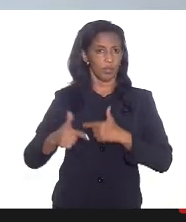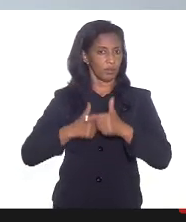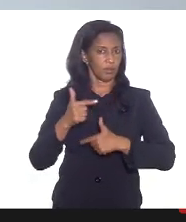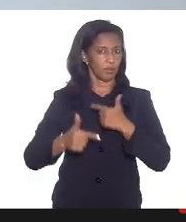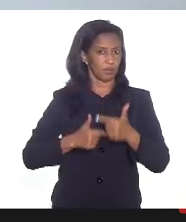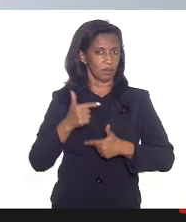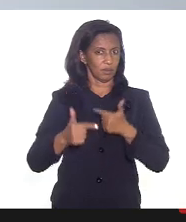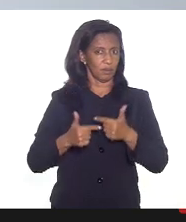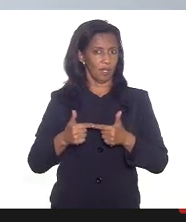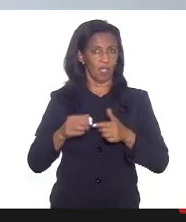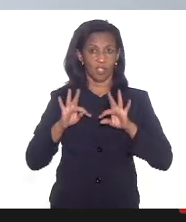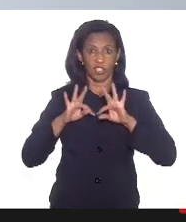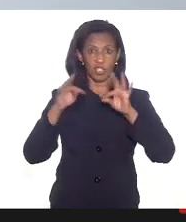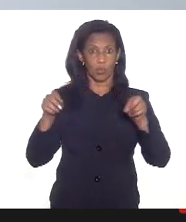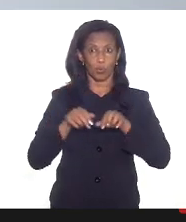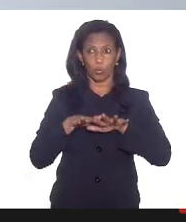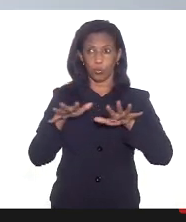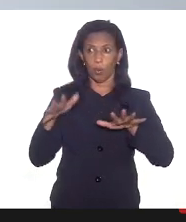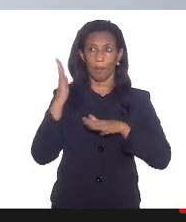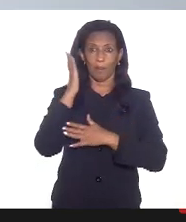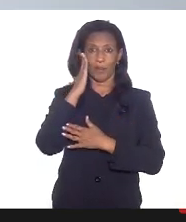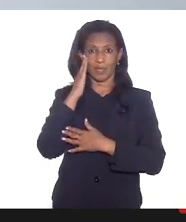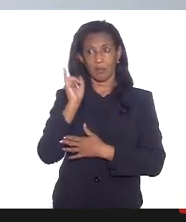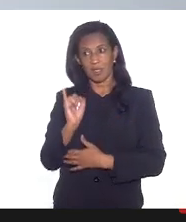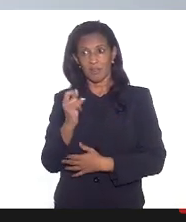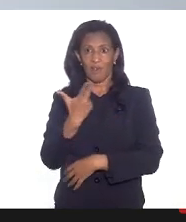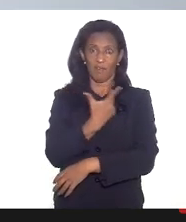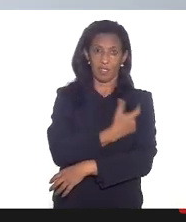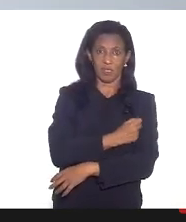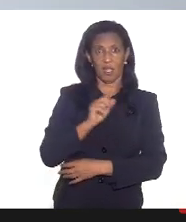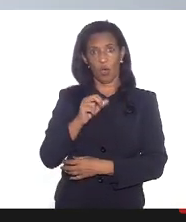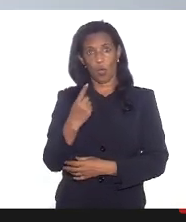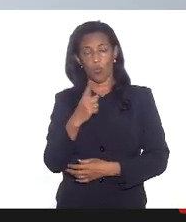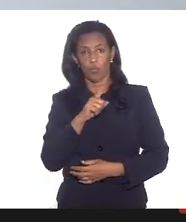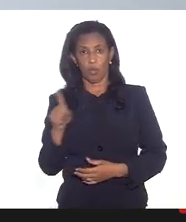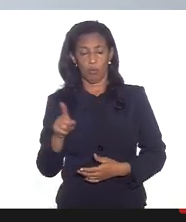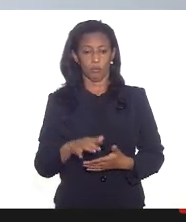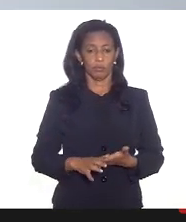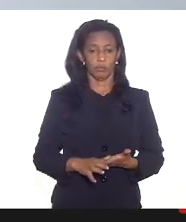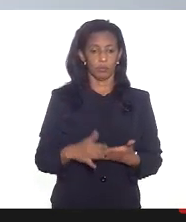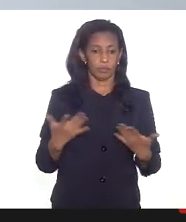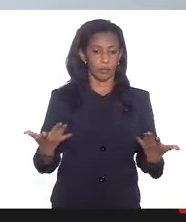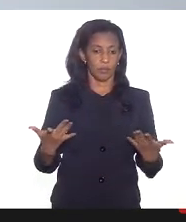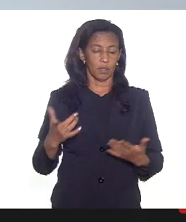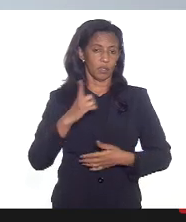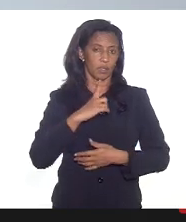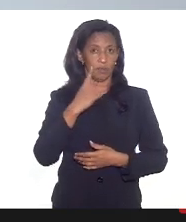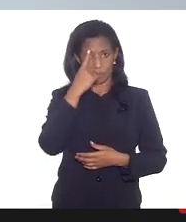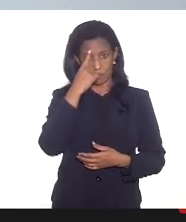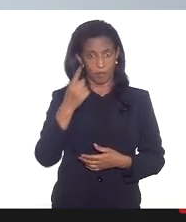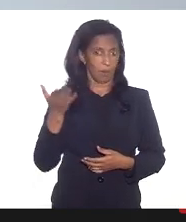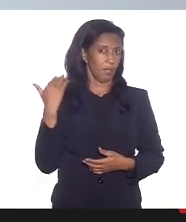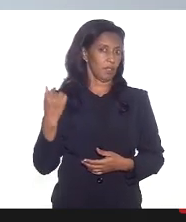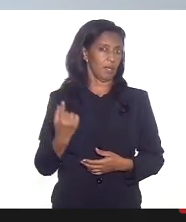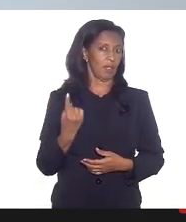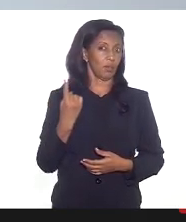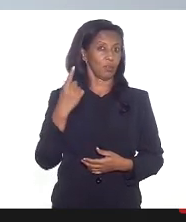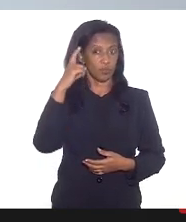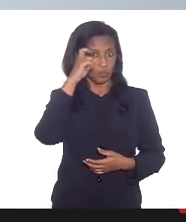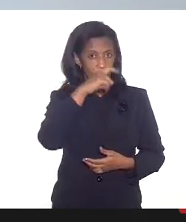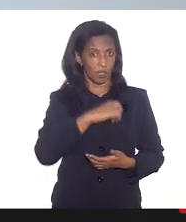tá trabalhando a gente tem todas as linhas para poder saber se vai vacinar ou senão vai vacinar e a gente teve na semana passada por exemplo